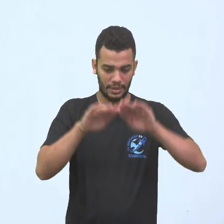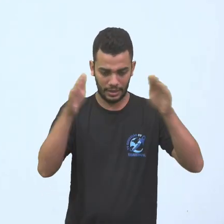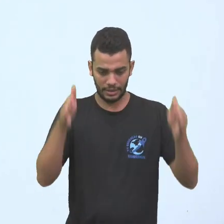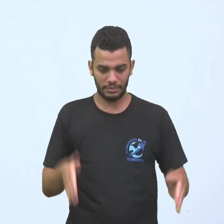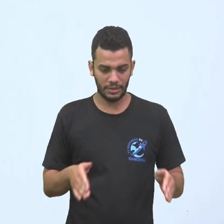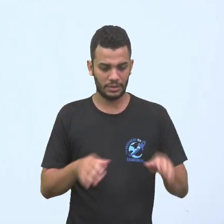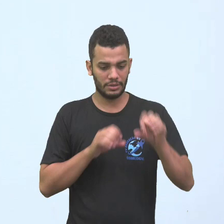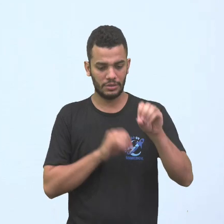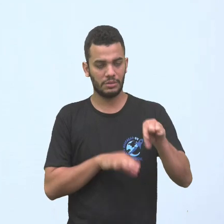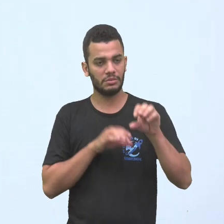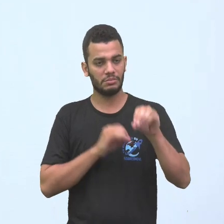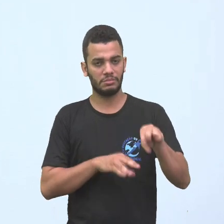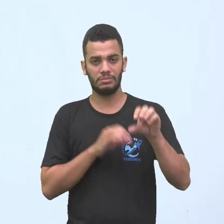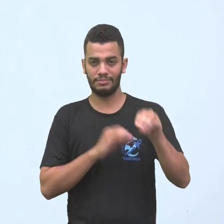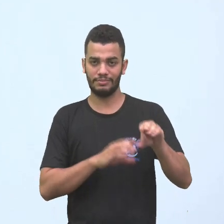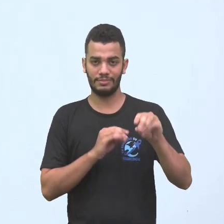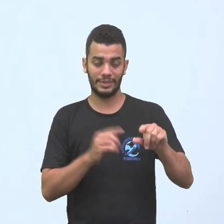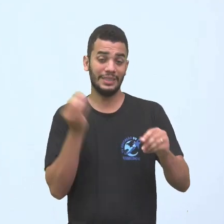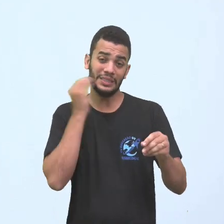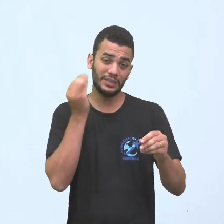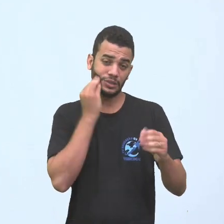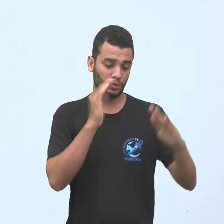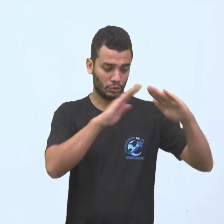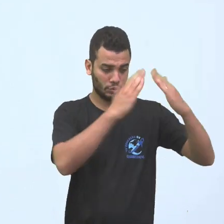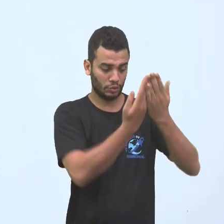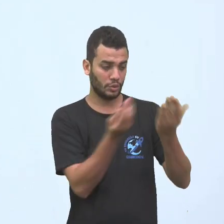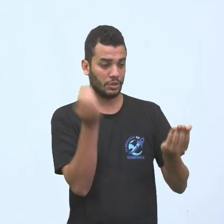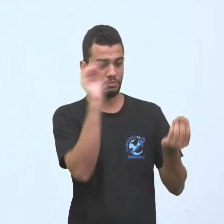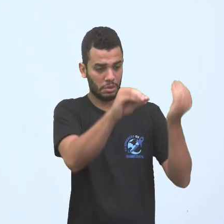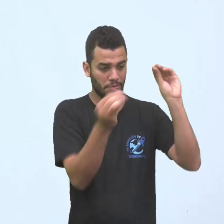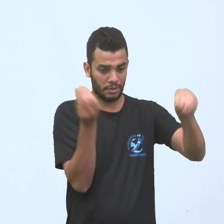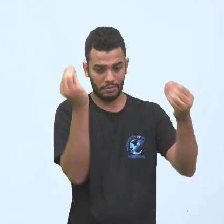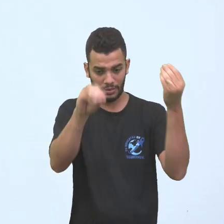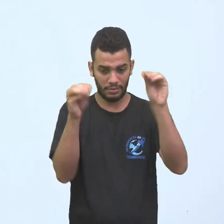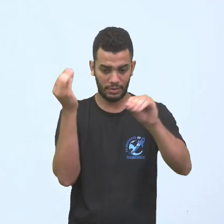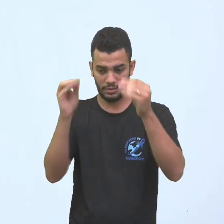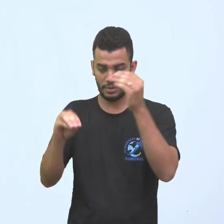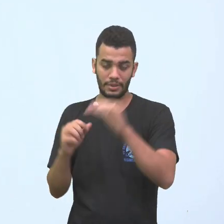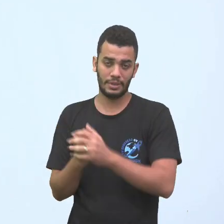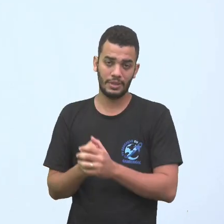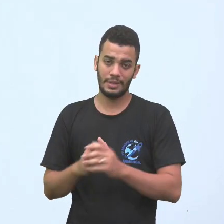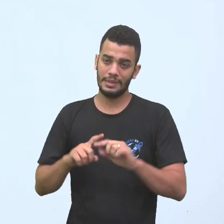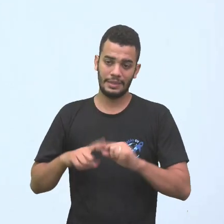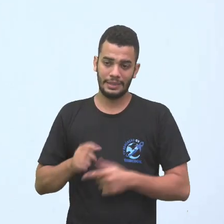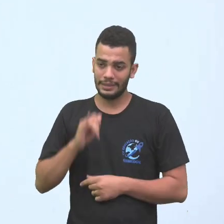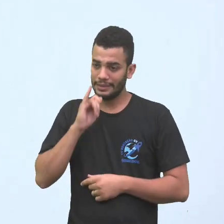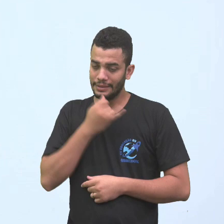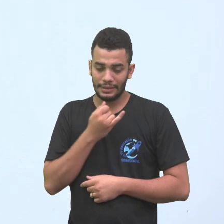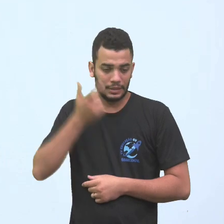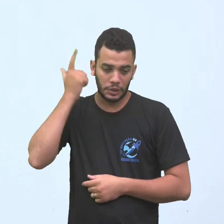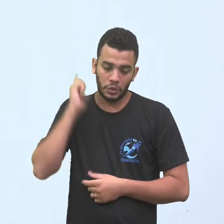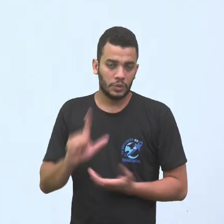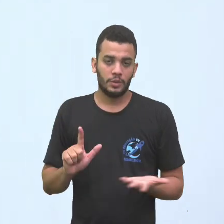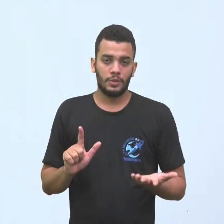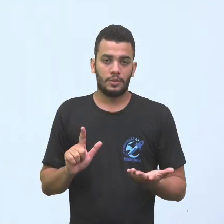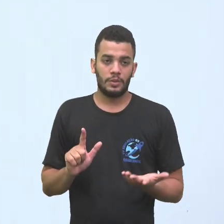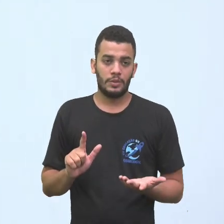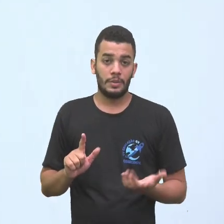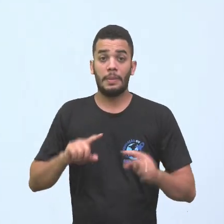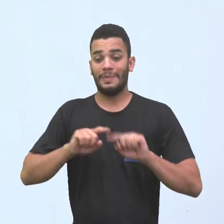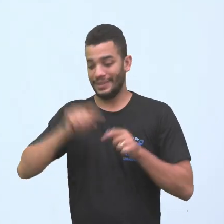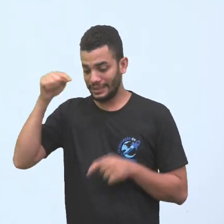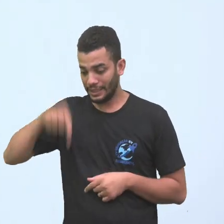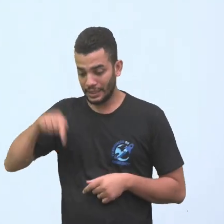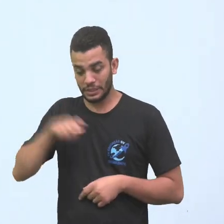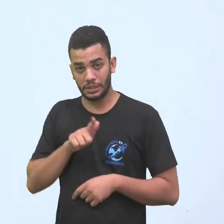Não funcionou. E eu vejo aqui em Valadares as diretoras brigando. Se eu for atender a demanda, a gente já estaria com... Nós